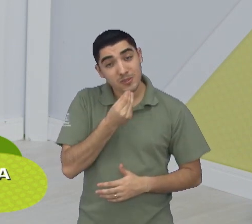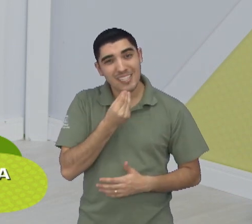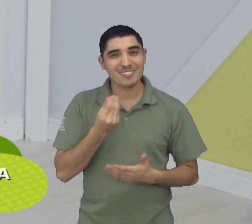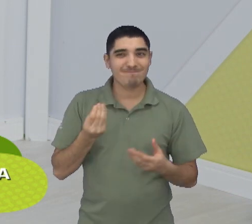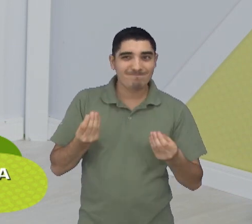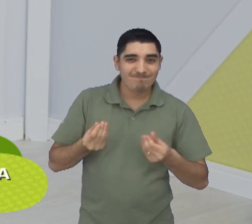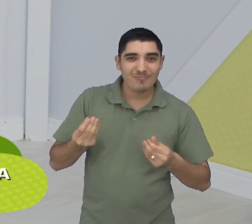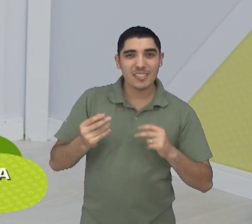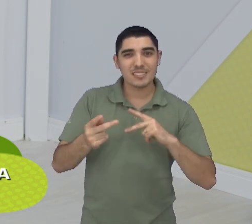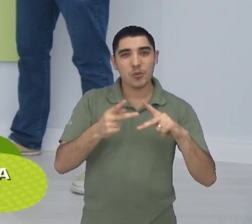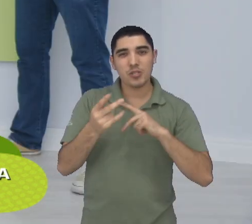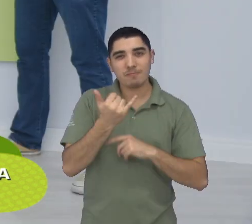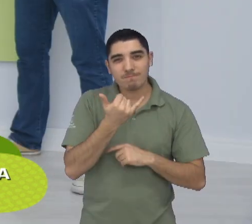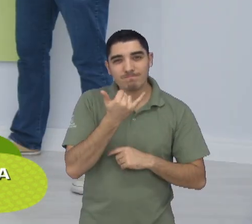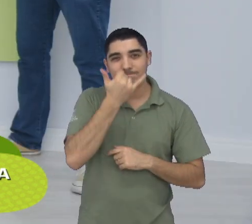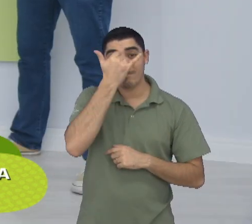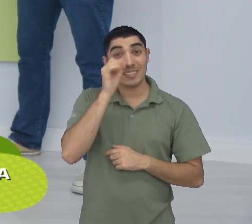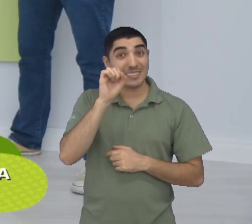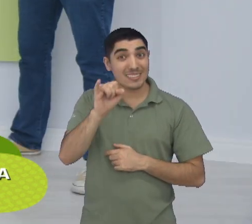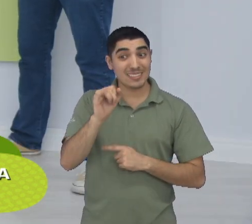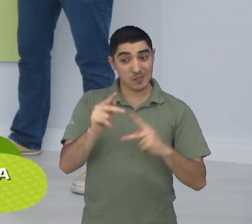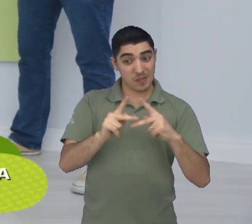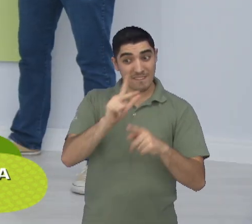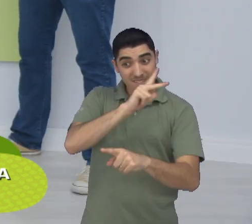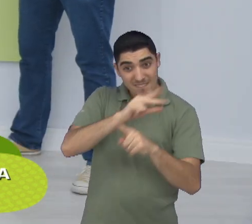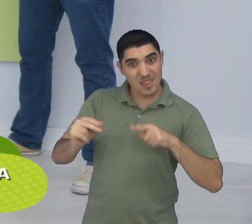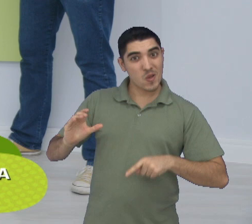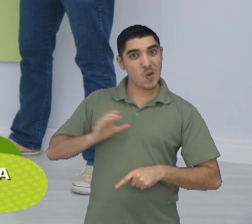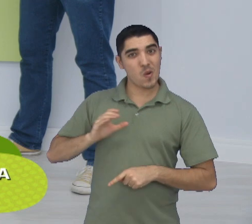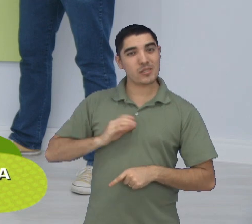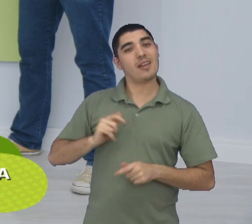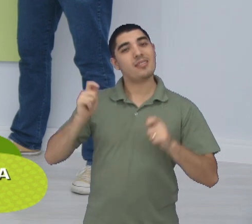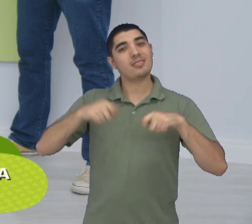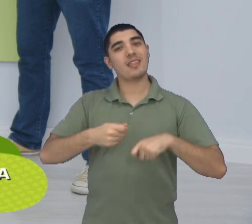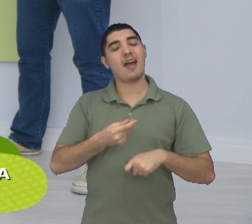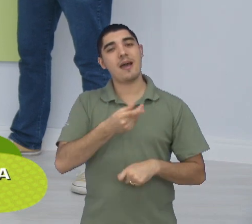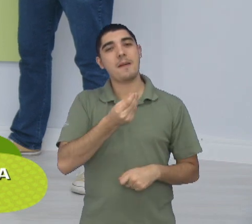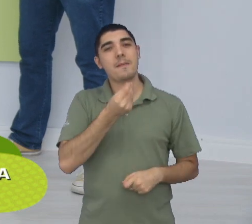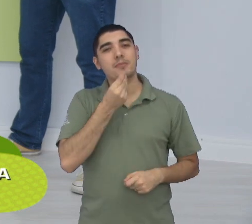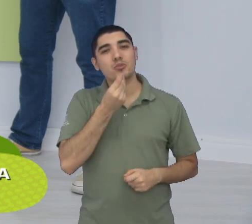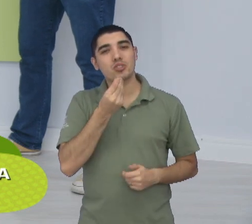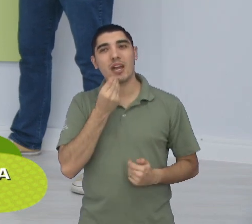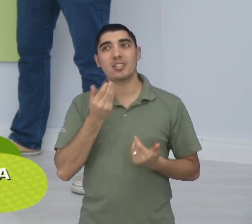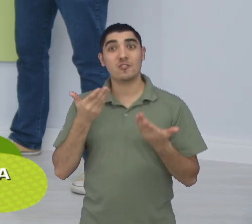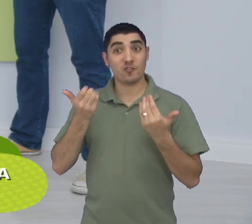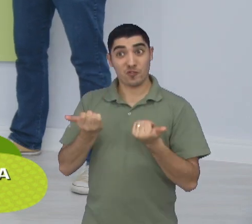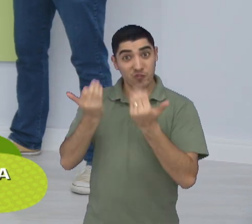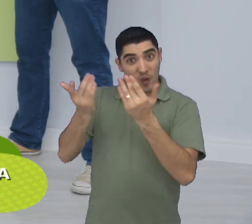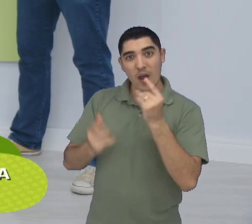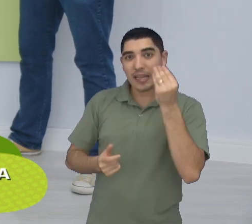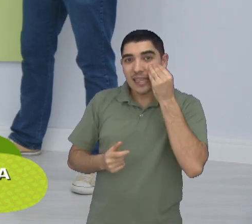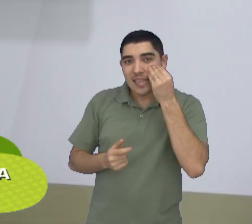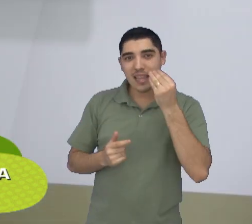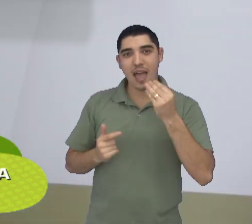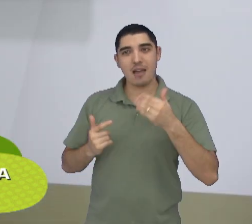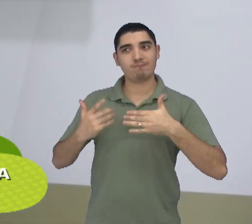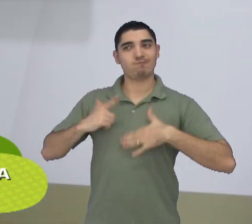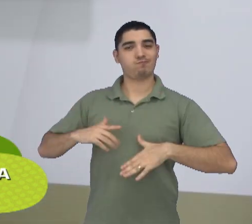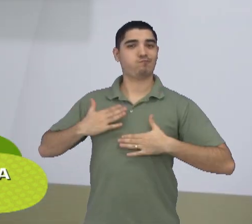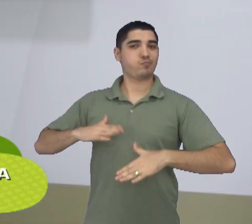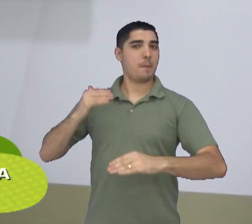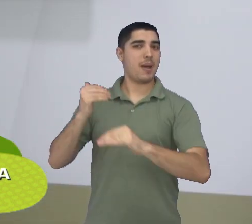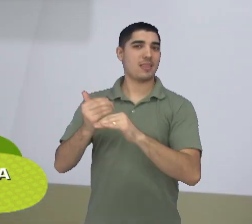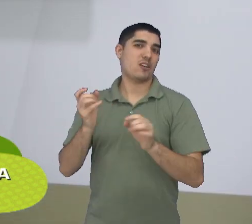né? Se o São José tivesse vencido, poderia ter levado uma vantagem aí, pelo menos, para a segunda partida, já que o Corinthians decidiu em casa, né? Com